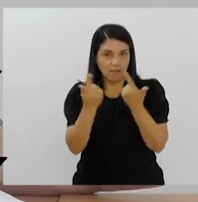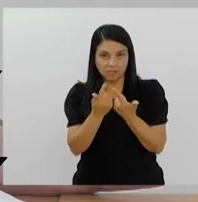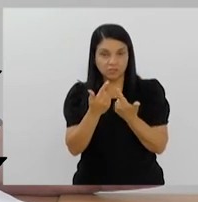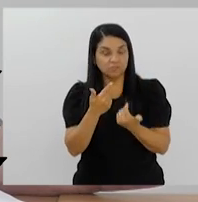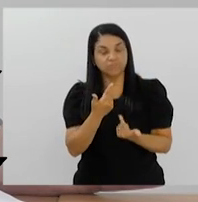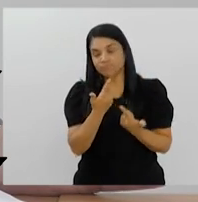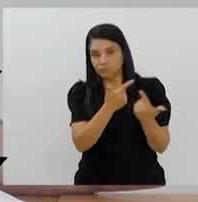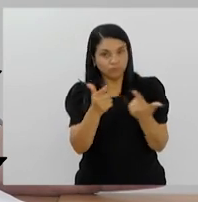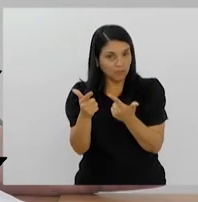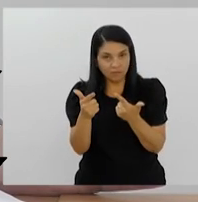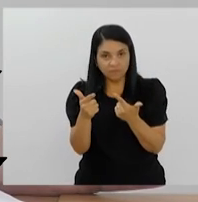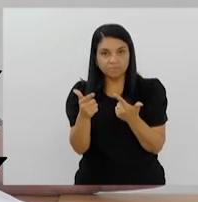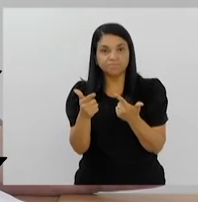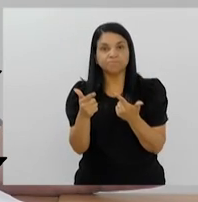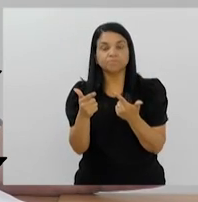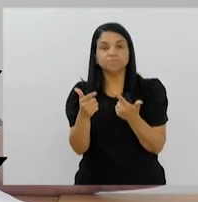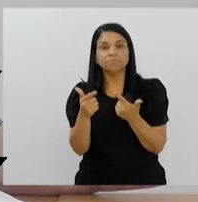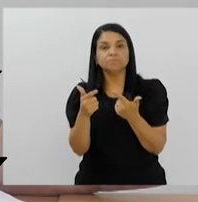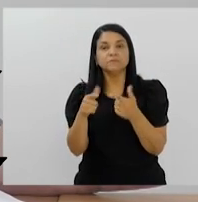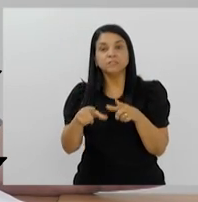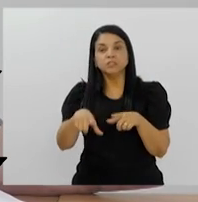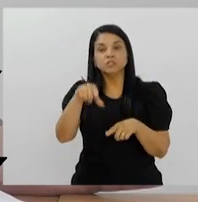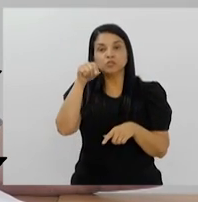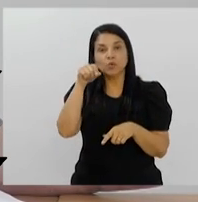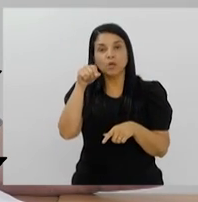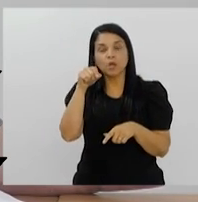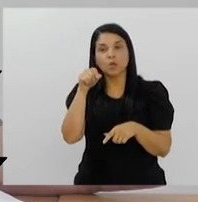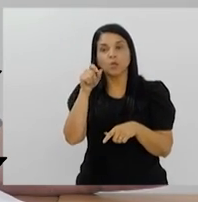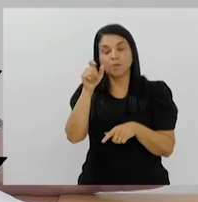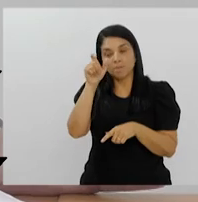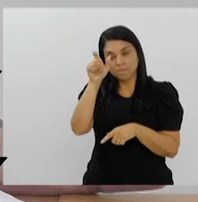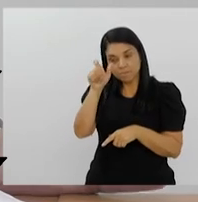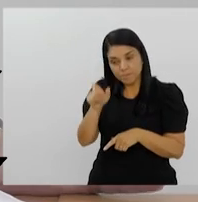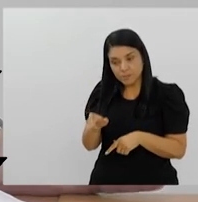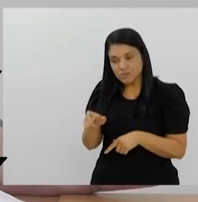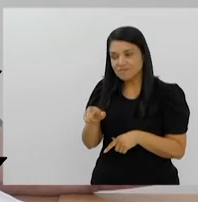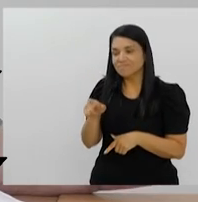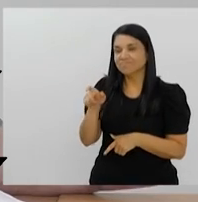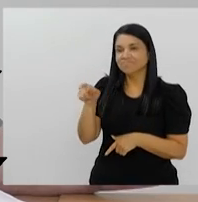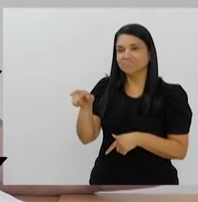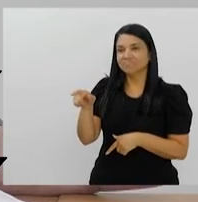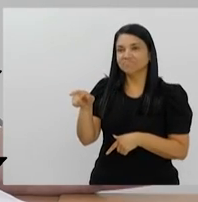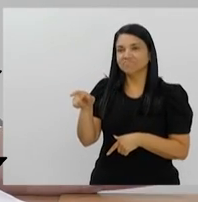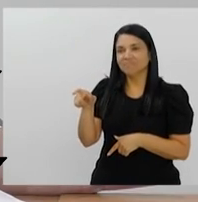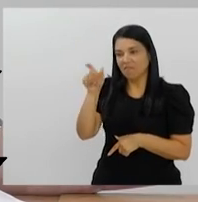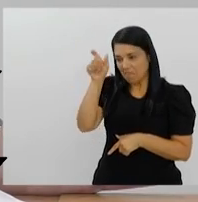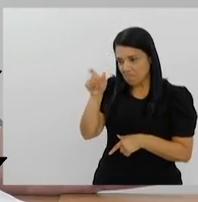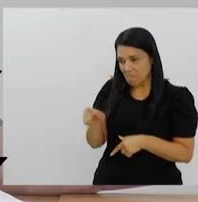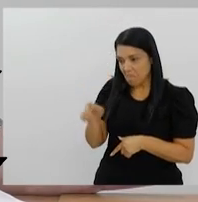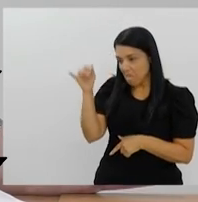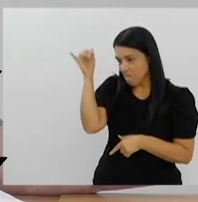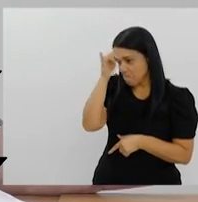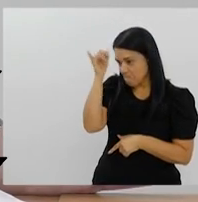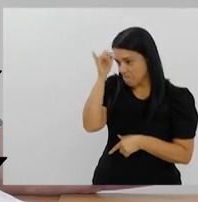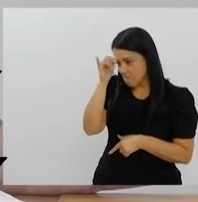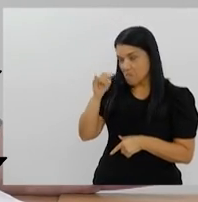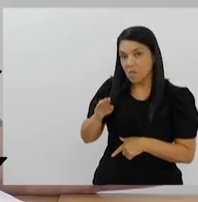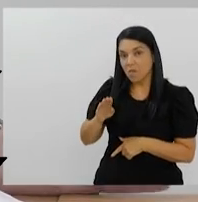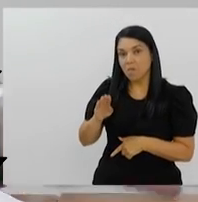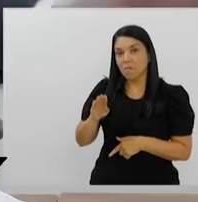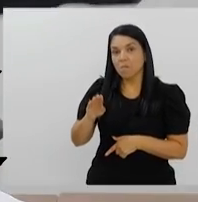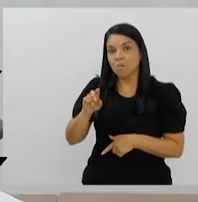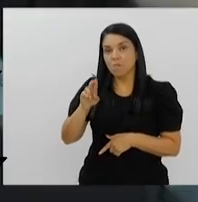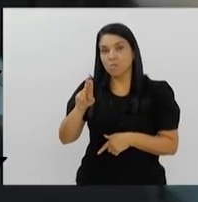não teve respeito e escolheu com todo respeito aqui da figura coloquial de expressão mas escolheu um bucha para vir aqui e eh se colocar perante as